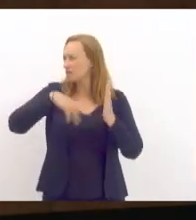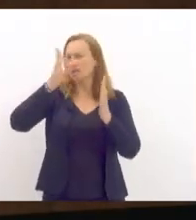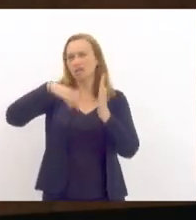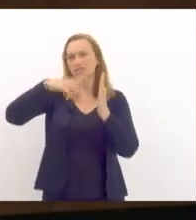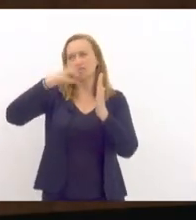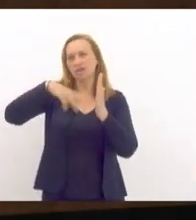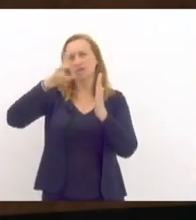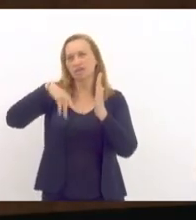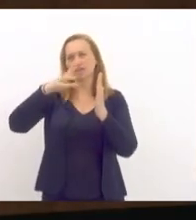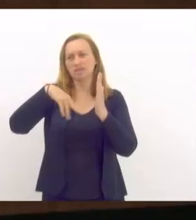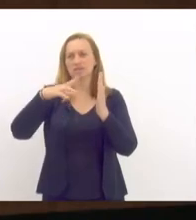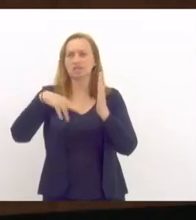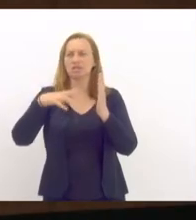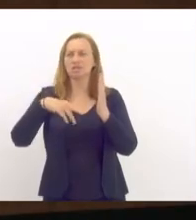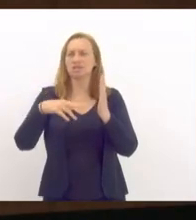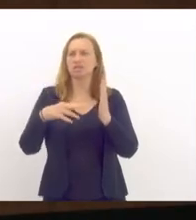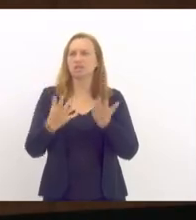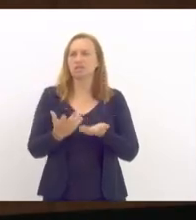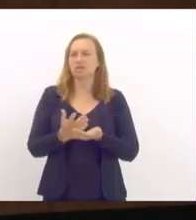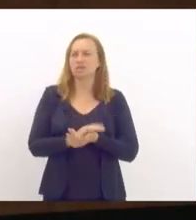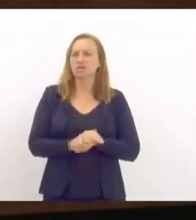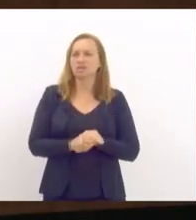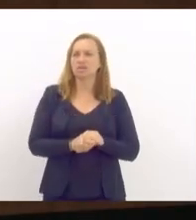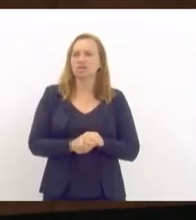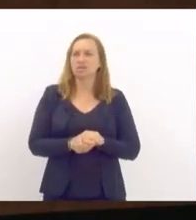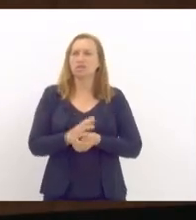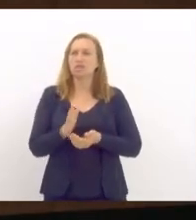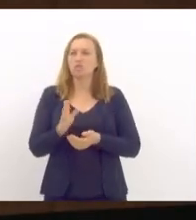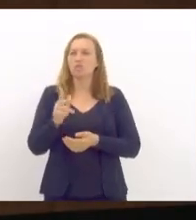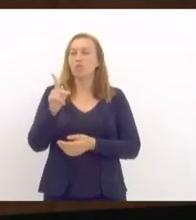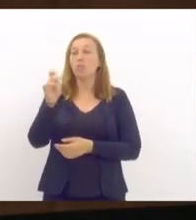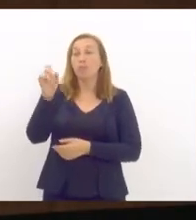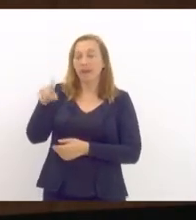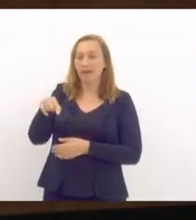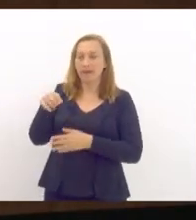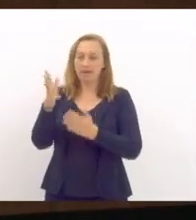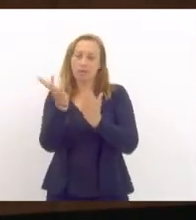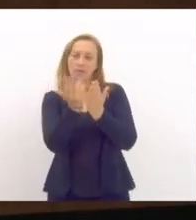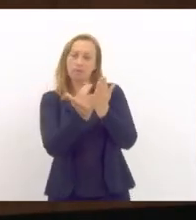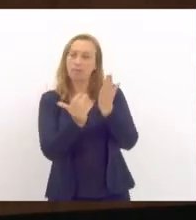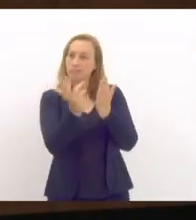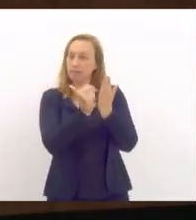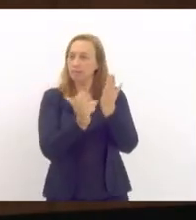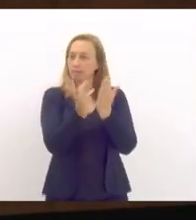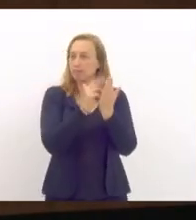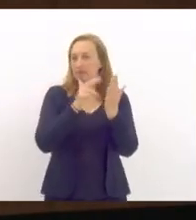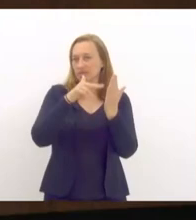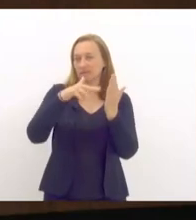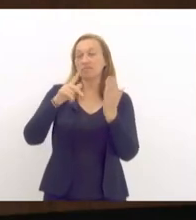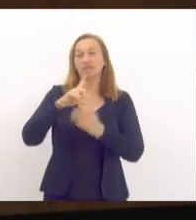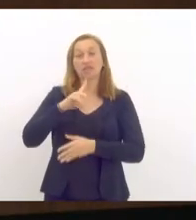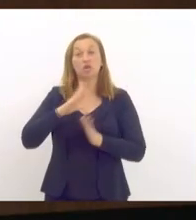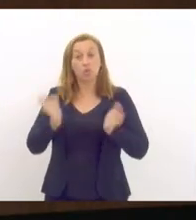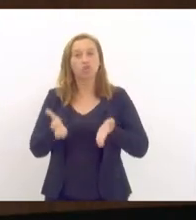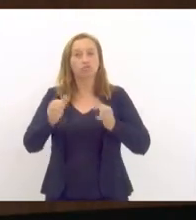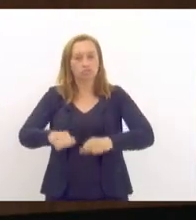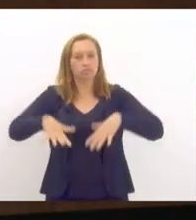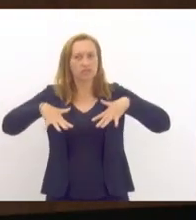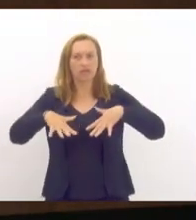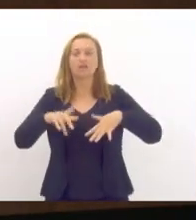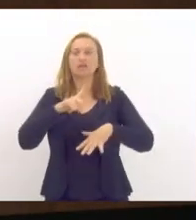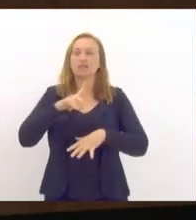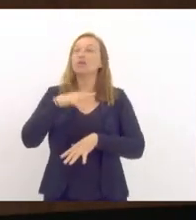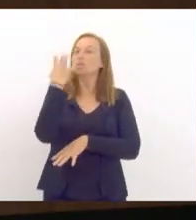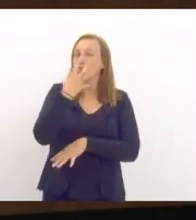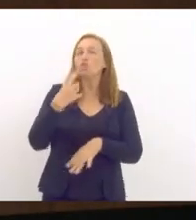paisagens com os pés vamos ter aqui hoje no plenário Não é vamos ter